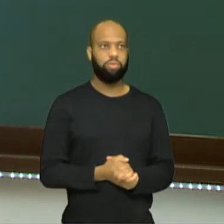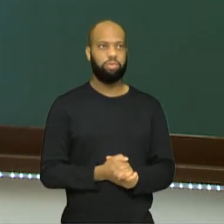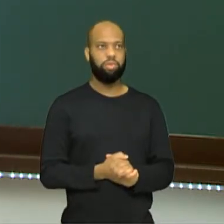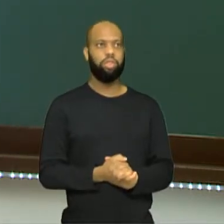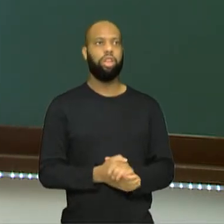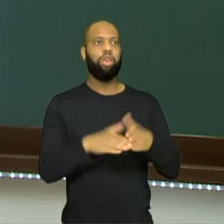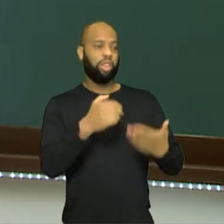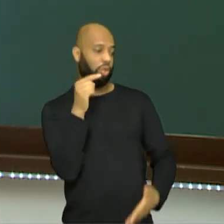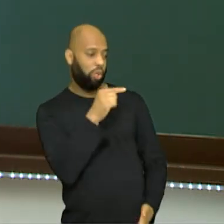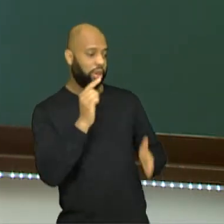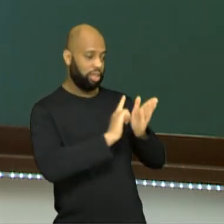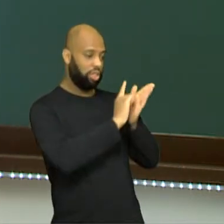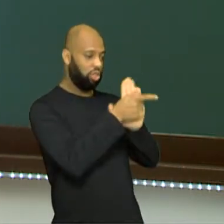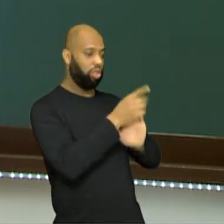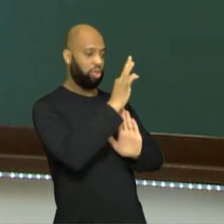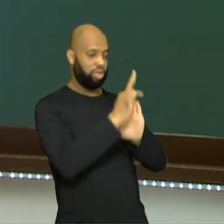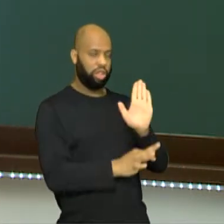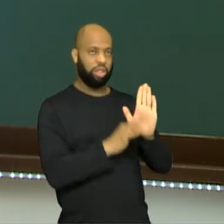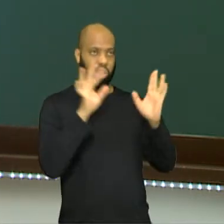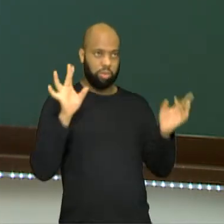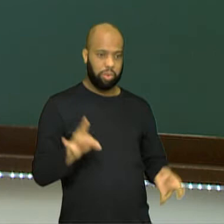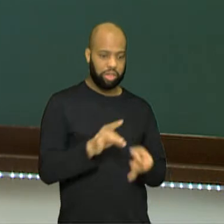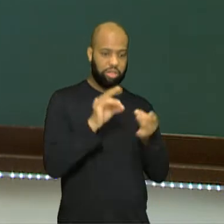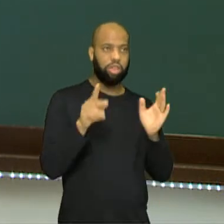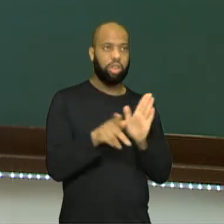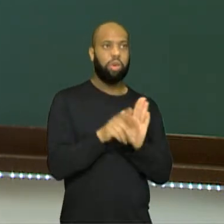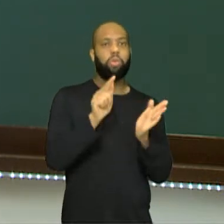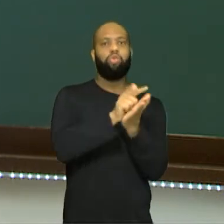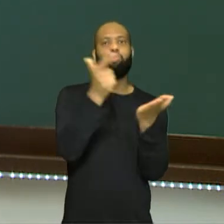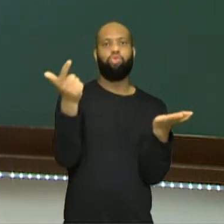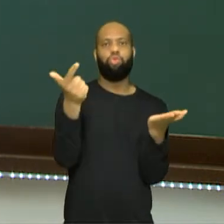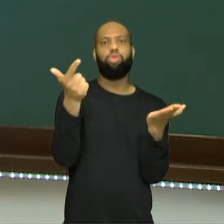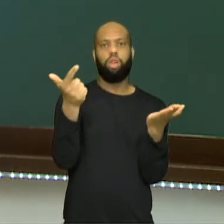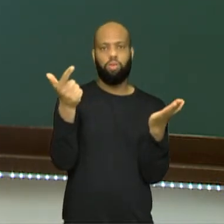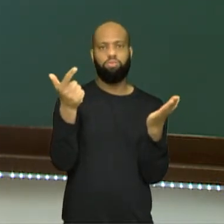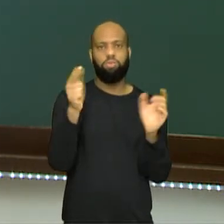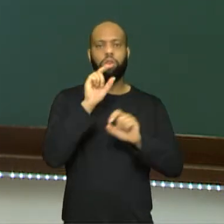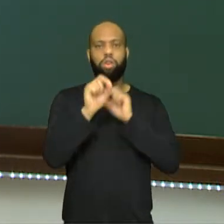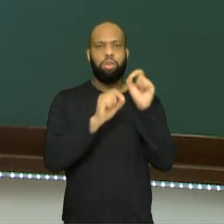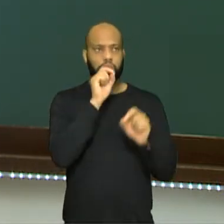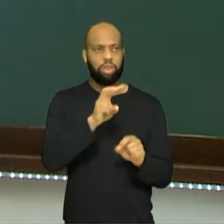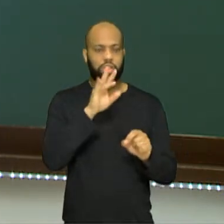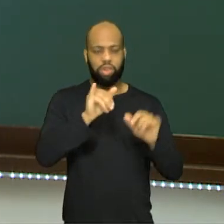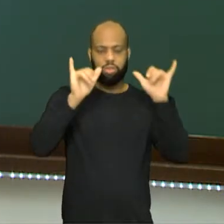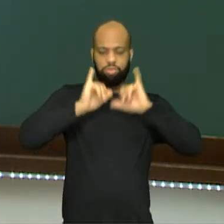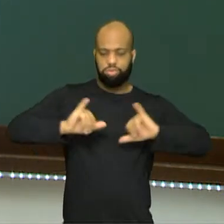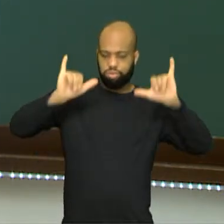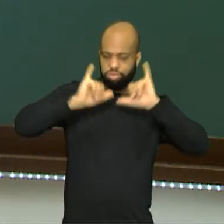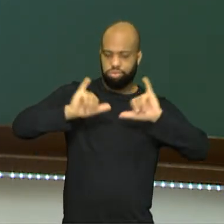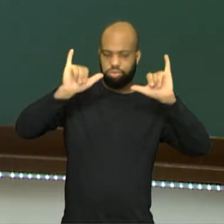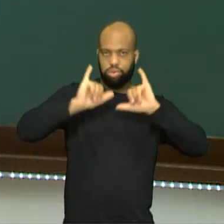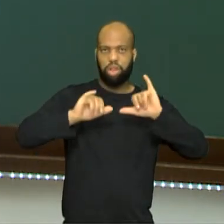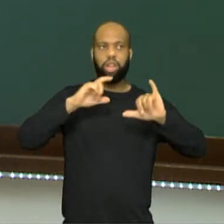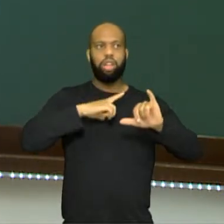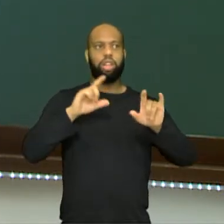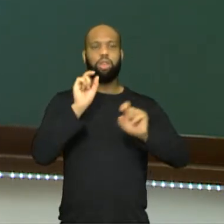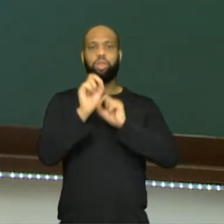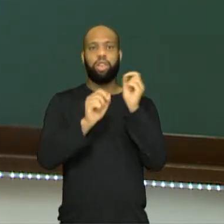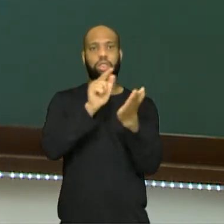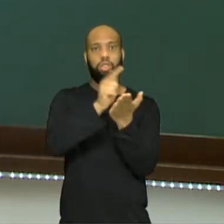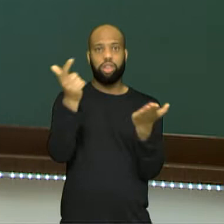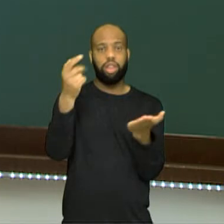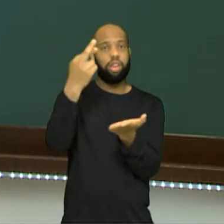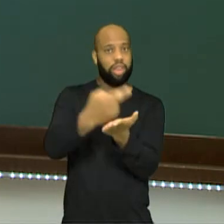Charge é um gênero textual próprio da imprensa, ou seja, ele é divulgado, veiculado em